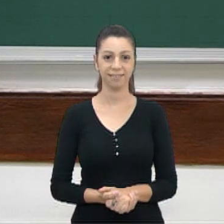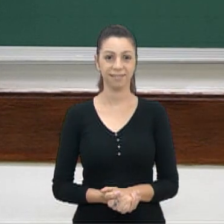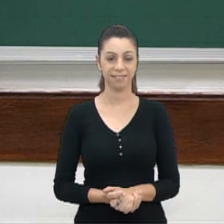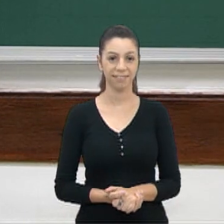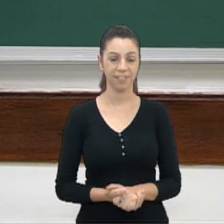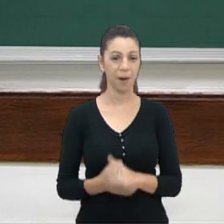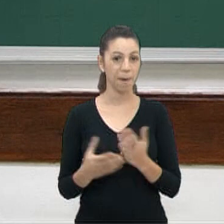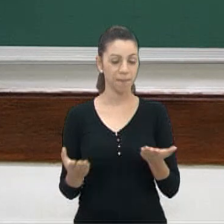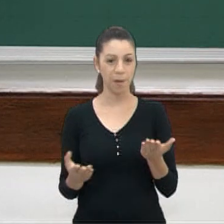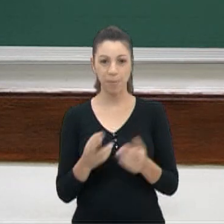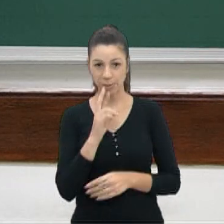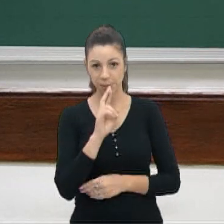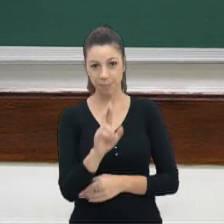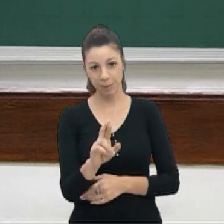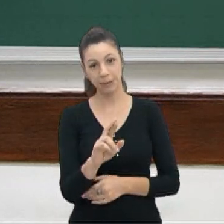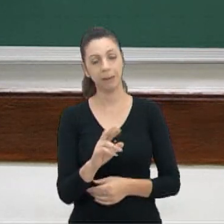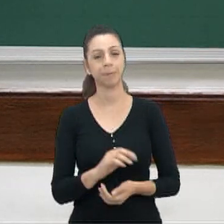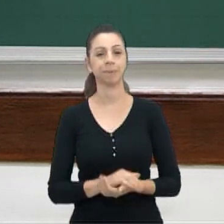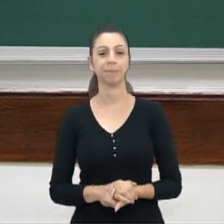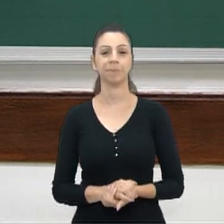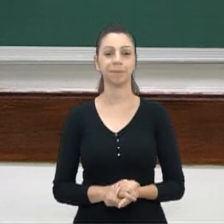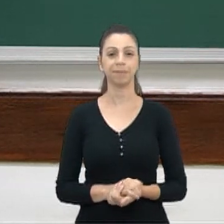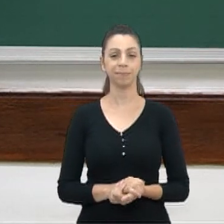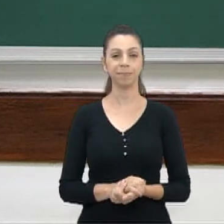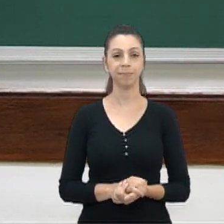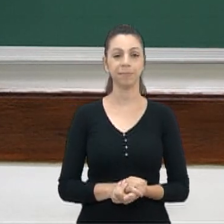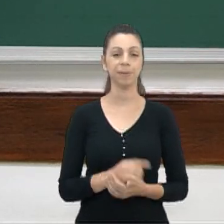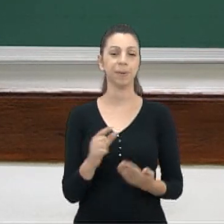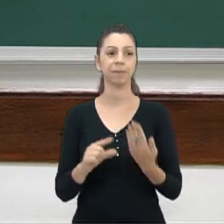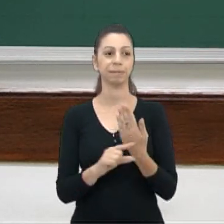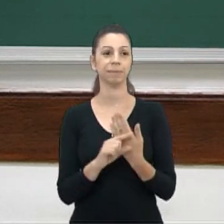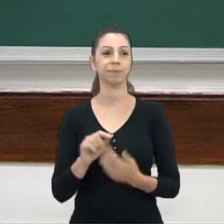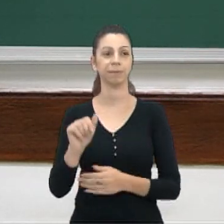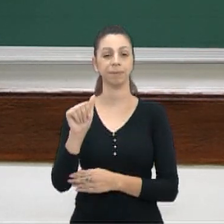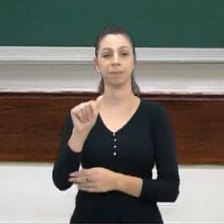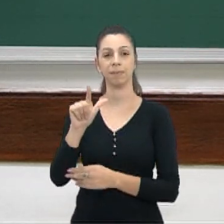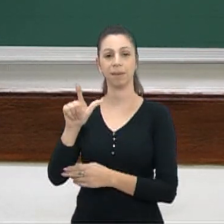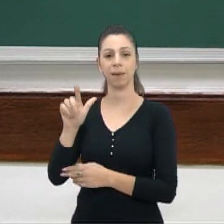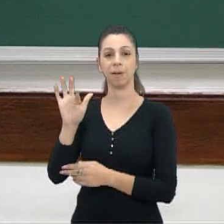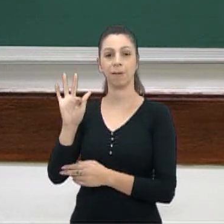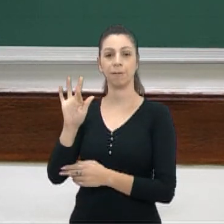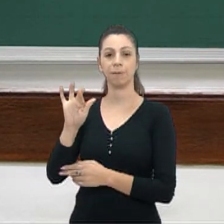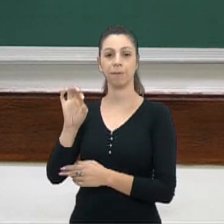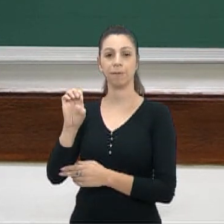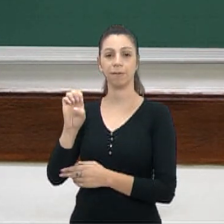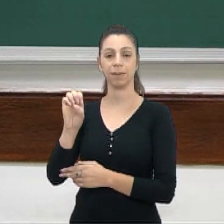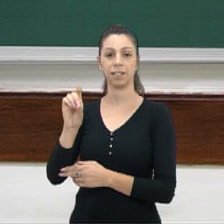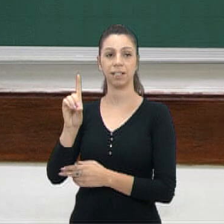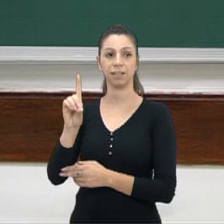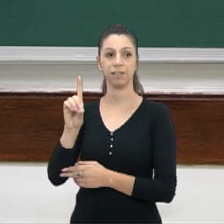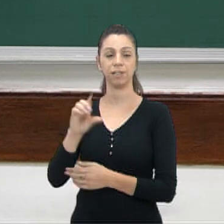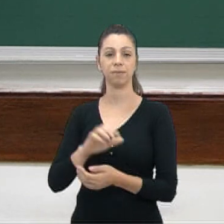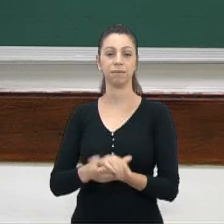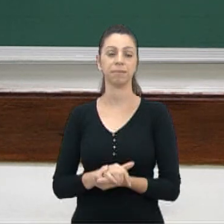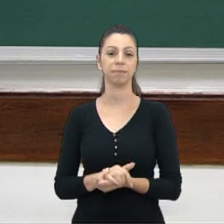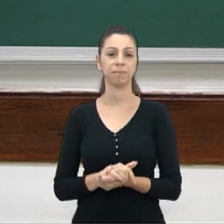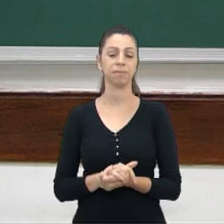Vamos corrigir, então? Bem, Alfred Wegener, quando foi elaborar a teoria da deriva